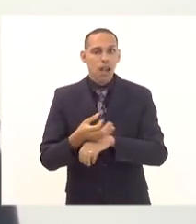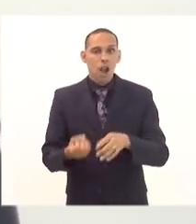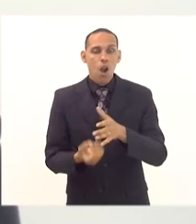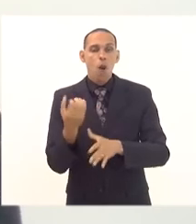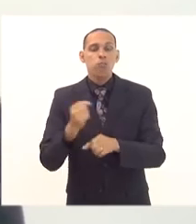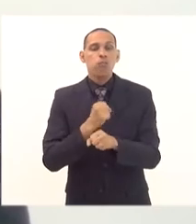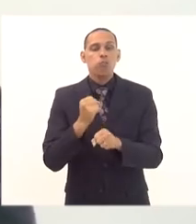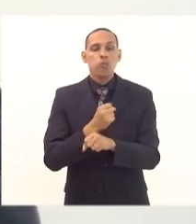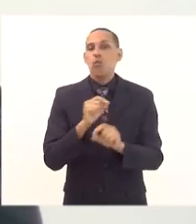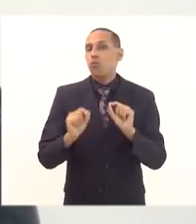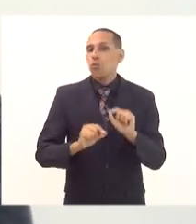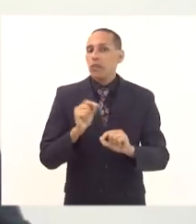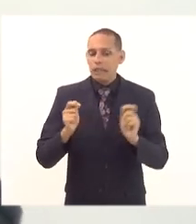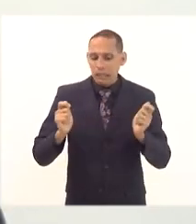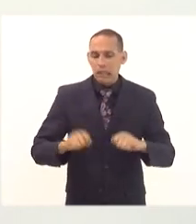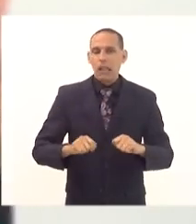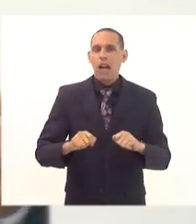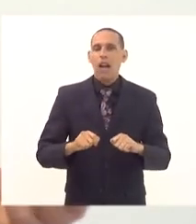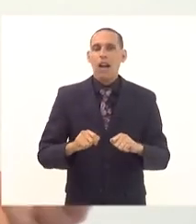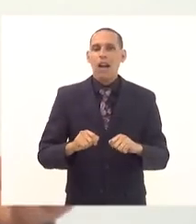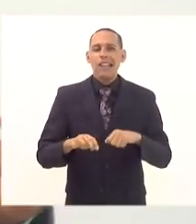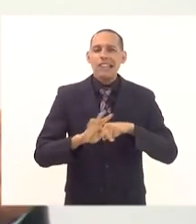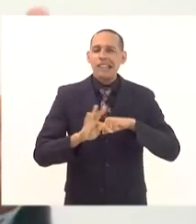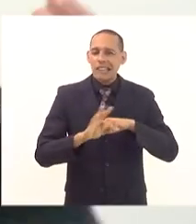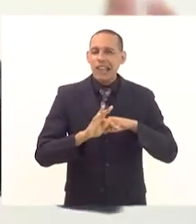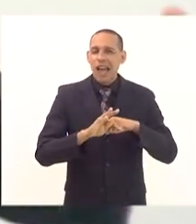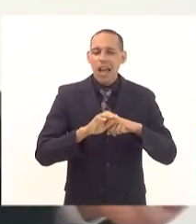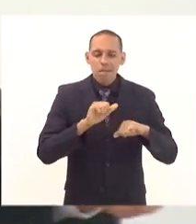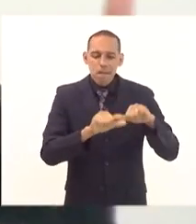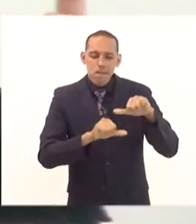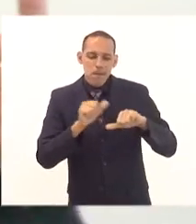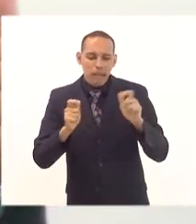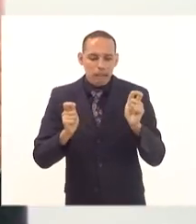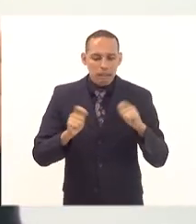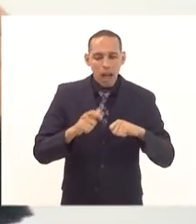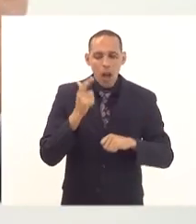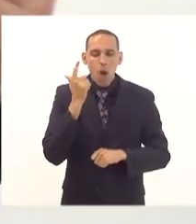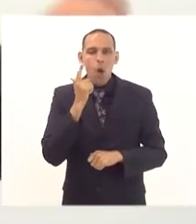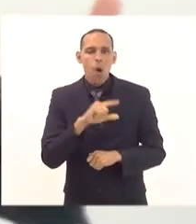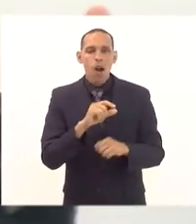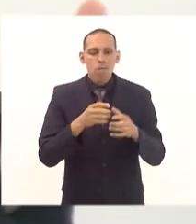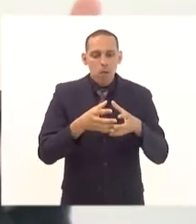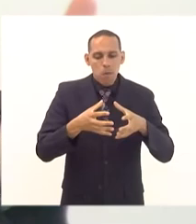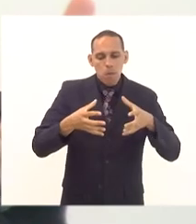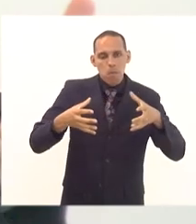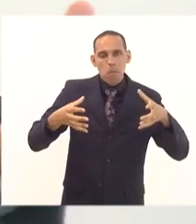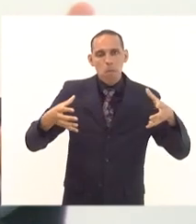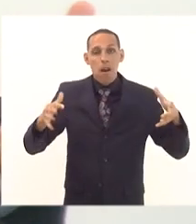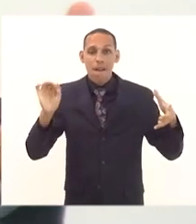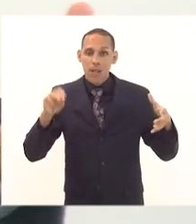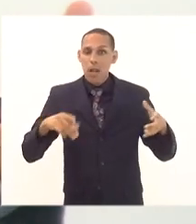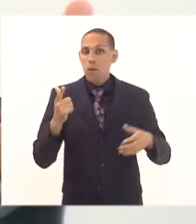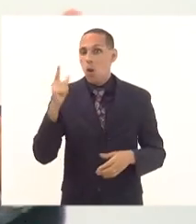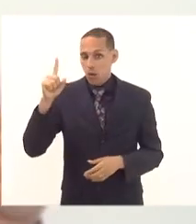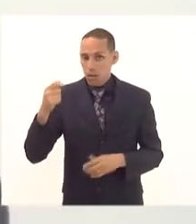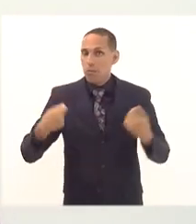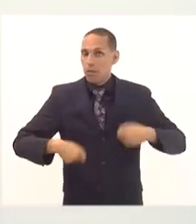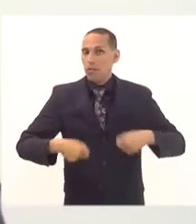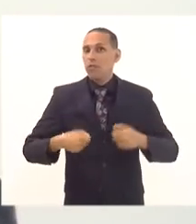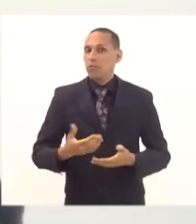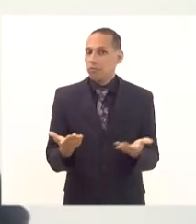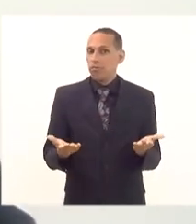construção das condições Para viabilizar Tecnicamente essa expansão que a gente vai precisar de outras FM mesmo que queremos